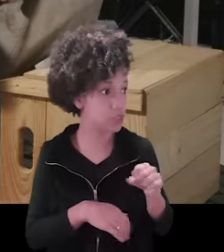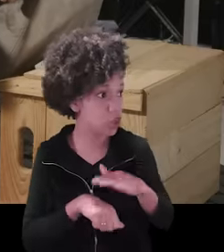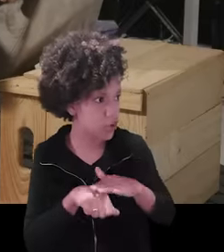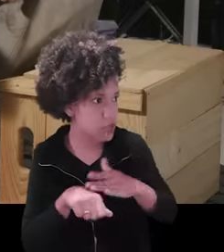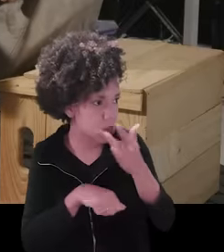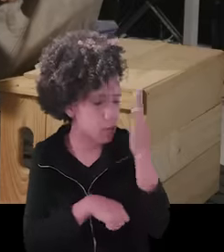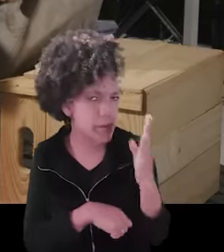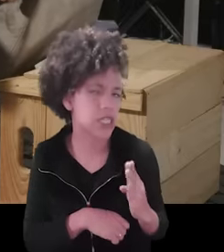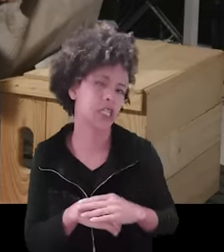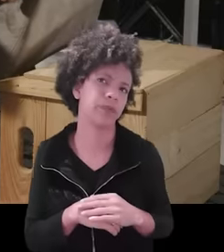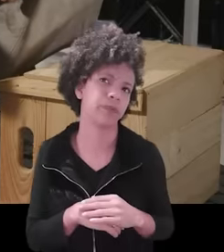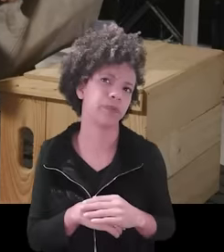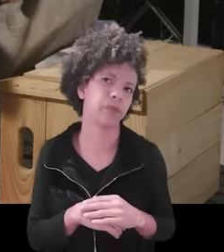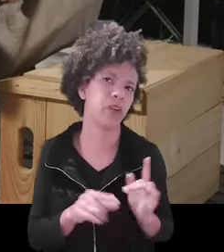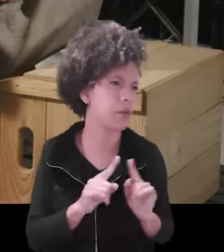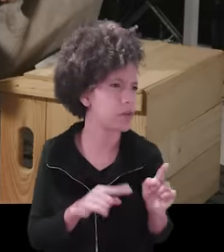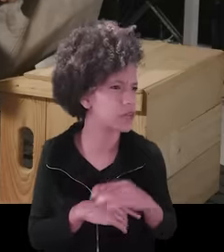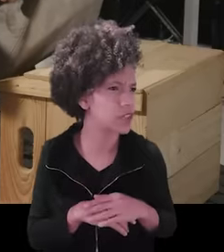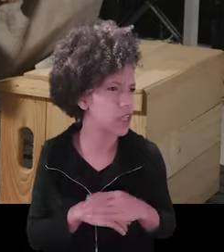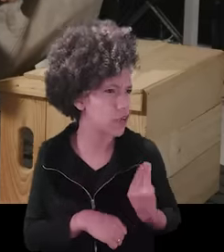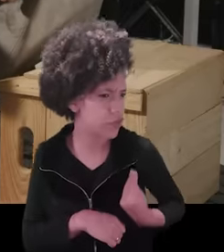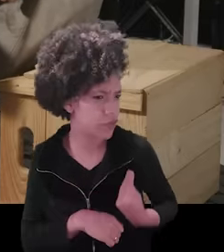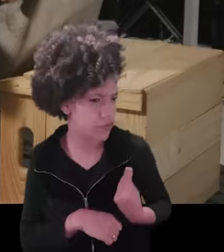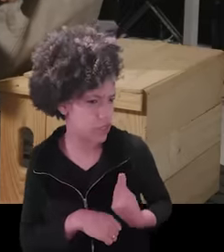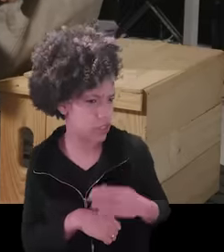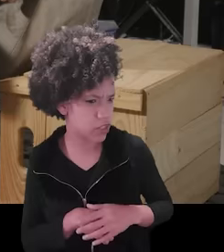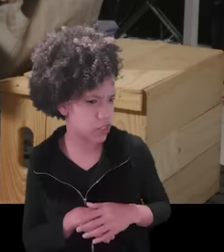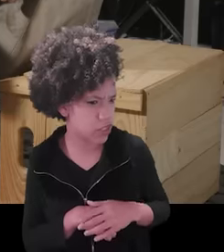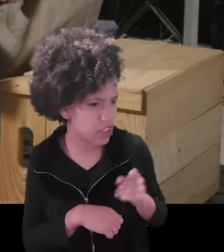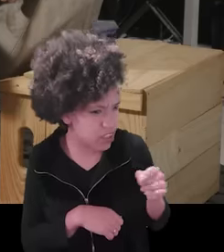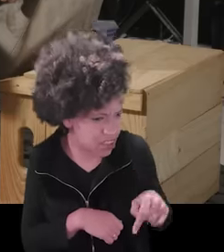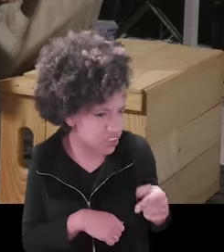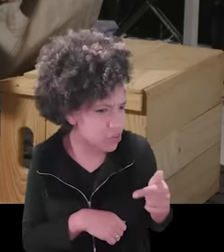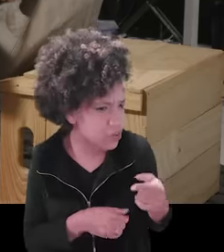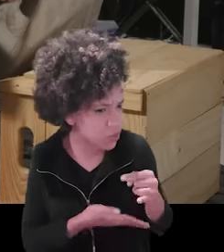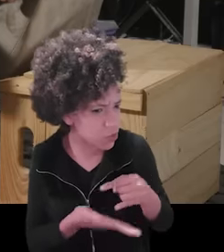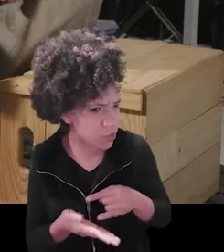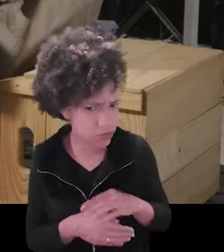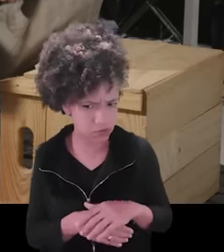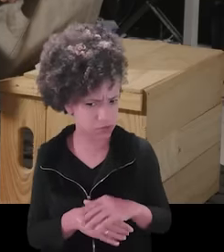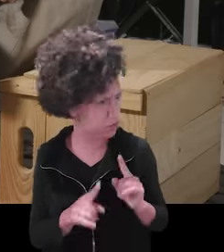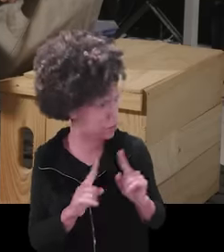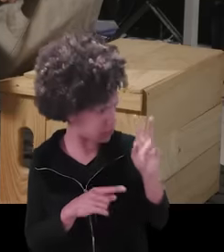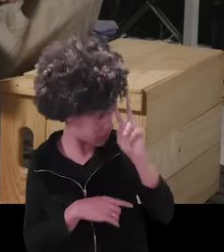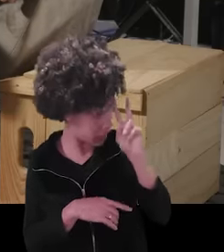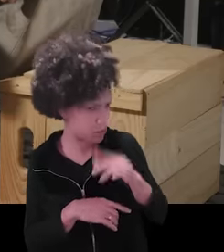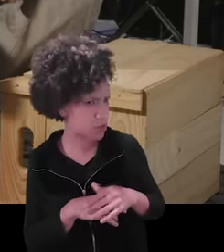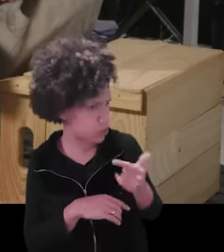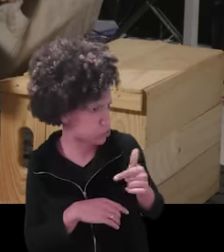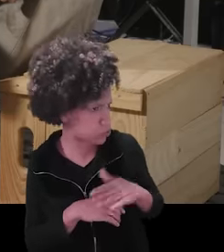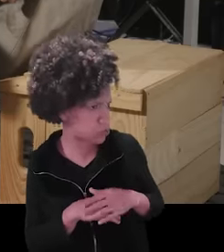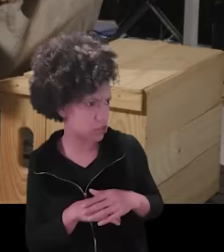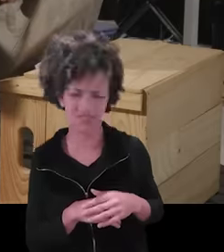Eu já conversei com brasileiro que faz assim Mas duas você vai estar lá eles nem documento tem você falei mas você